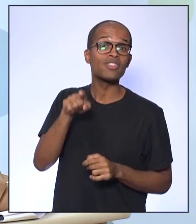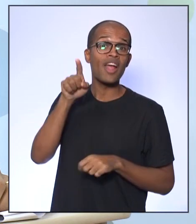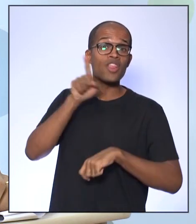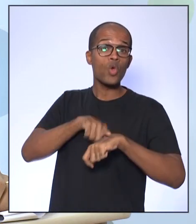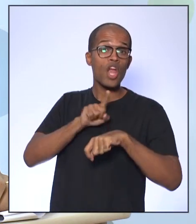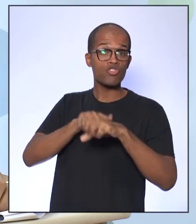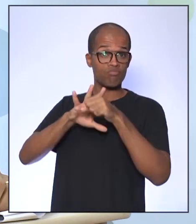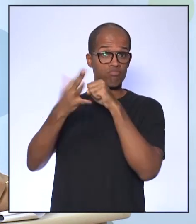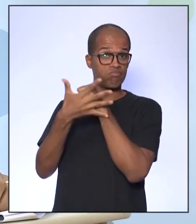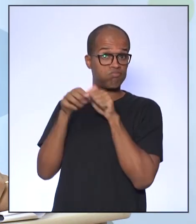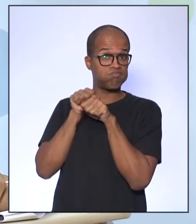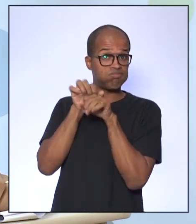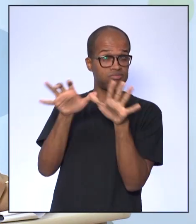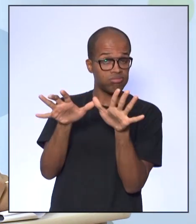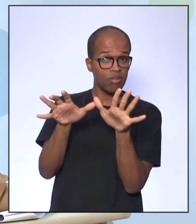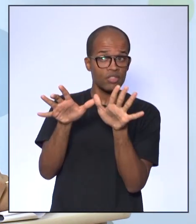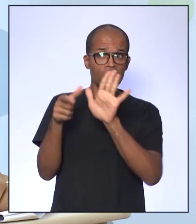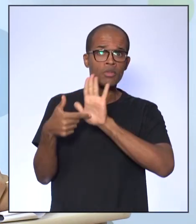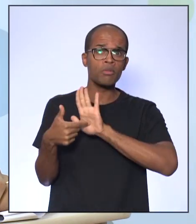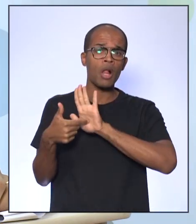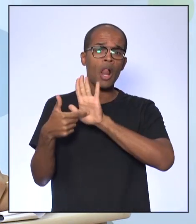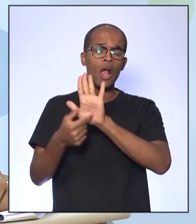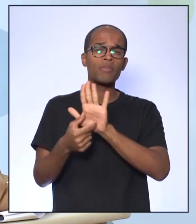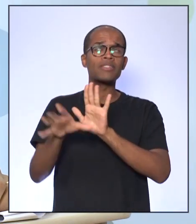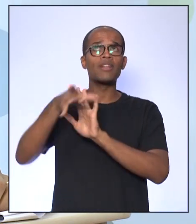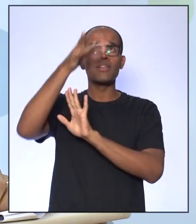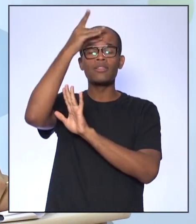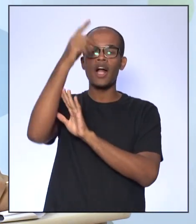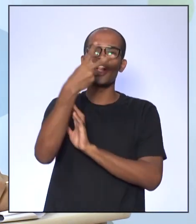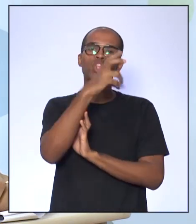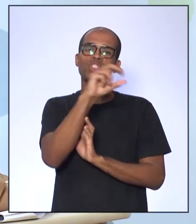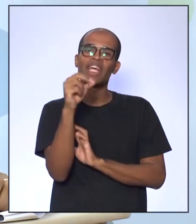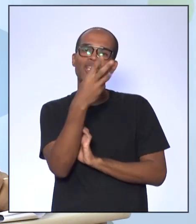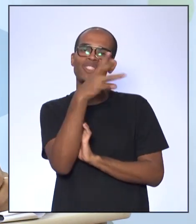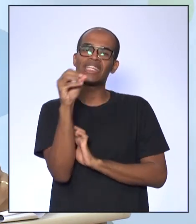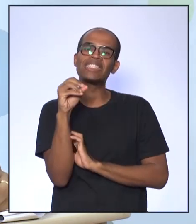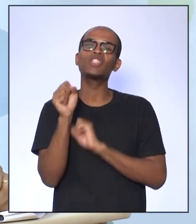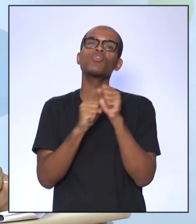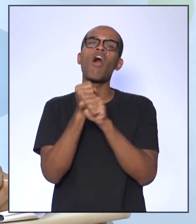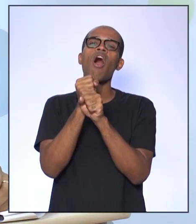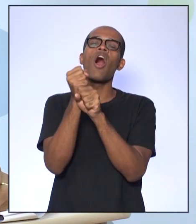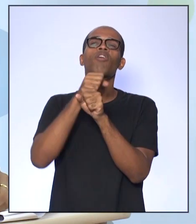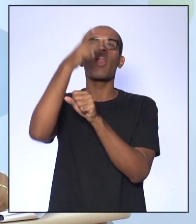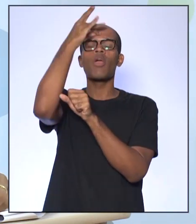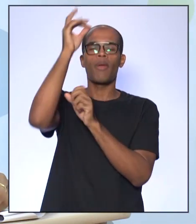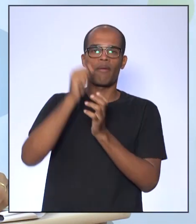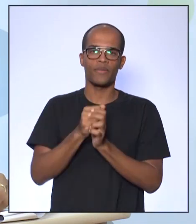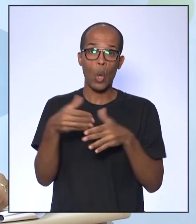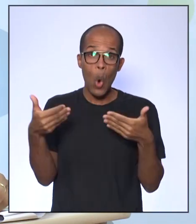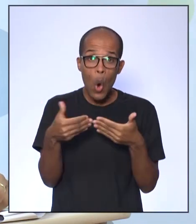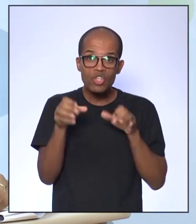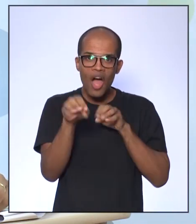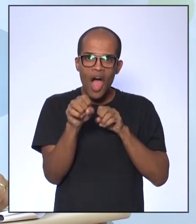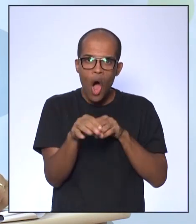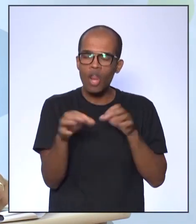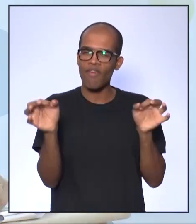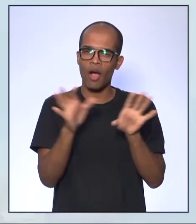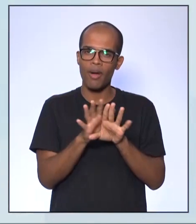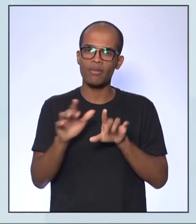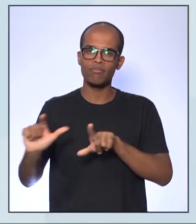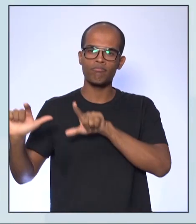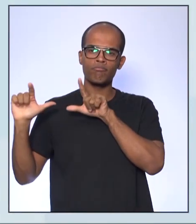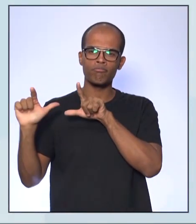pandemia que deve ser levado ao longo, que deve ser lembrado daqui a 200, 300 anos, né? Finalizando a aula de hoje, na tela